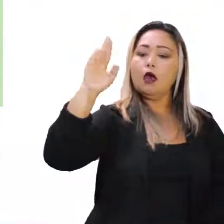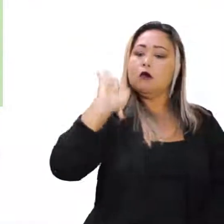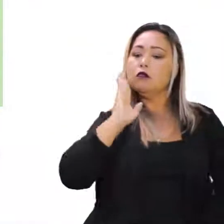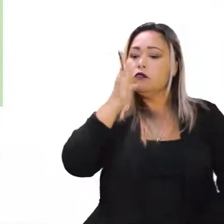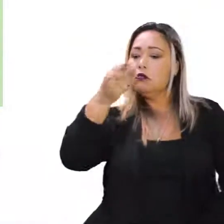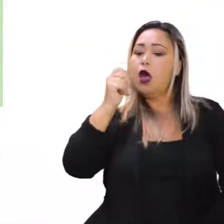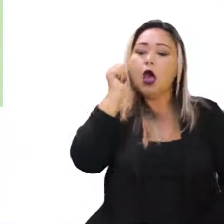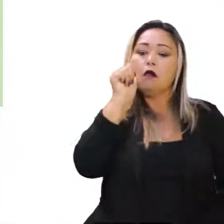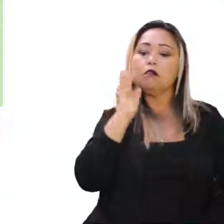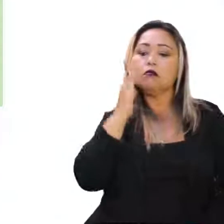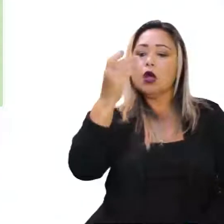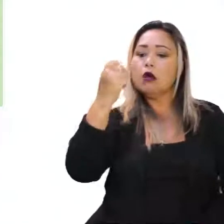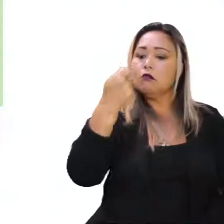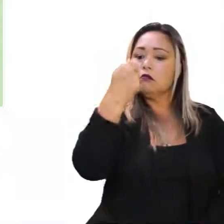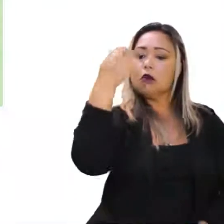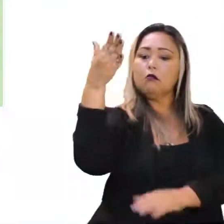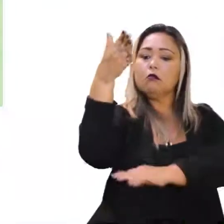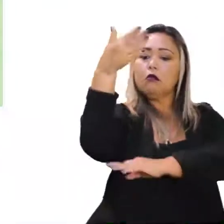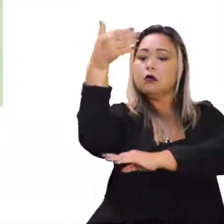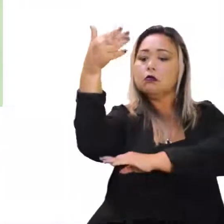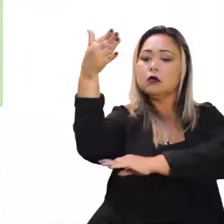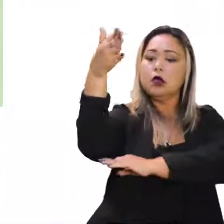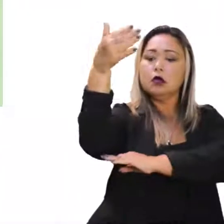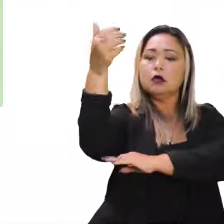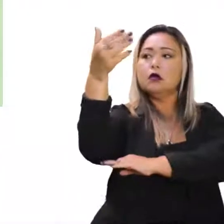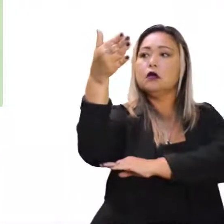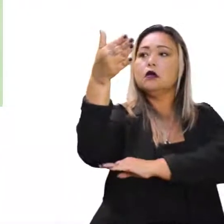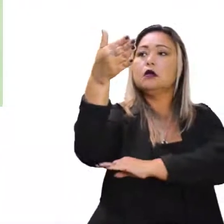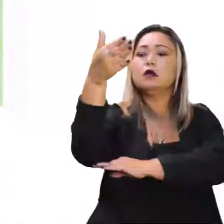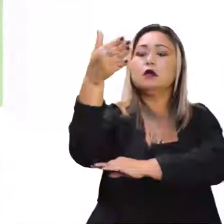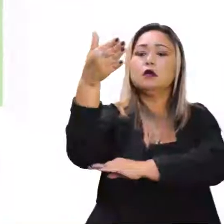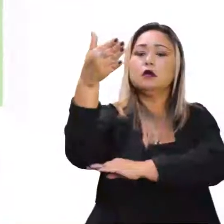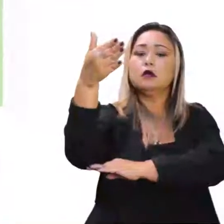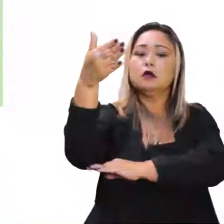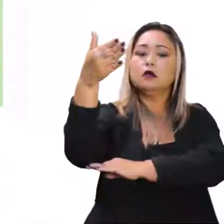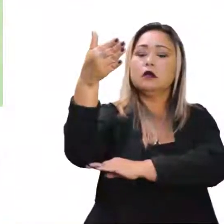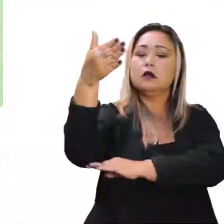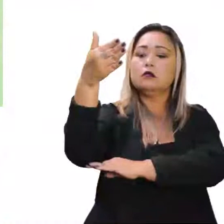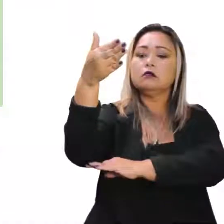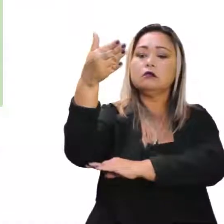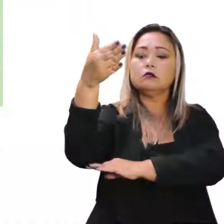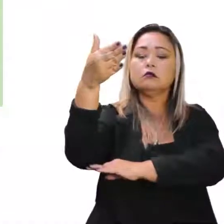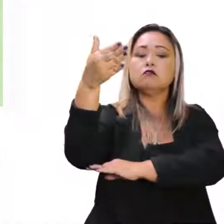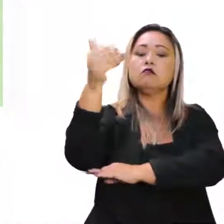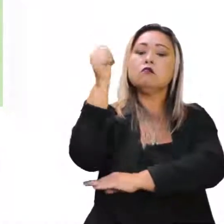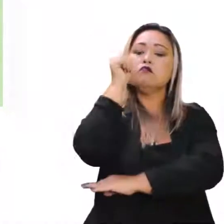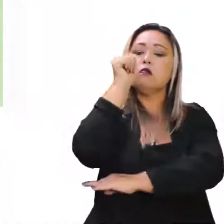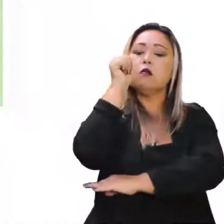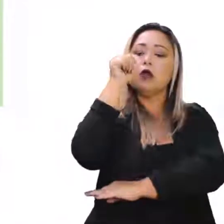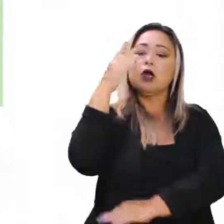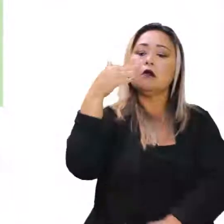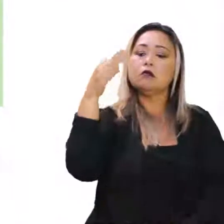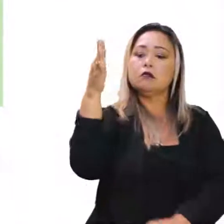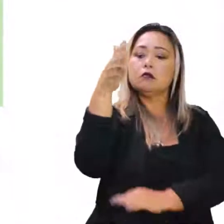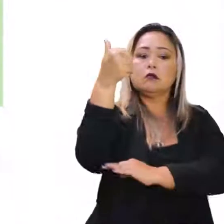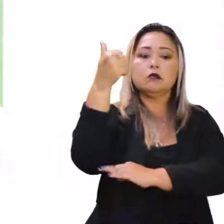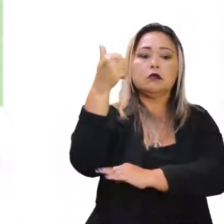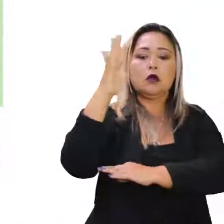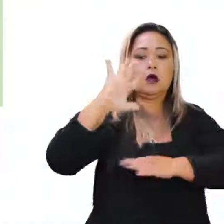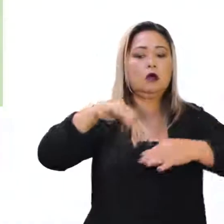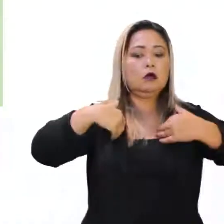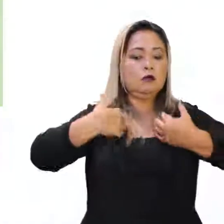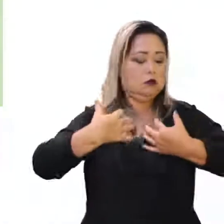centro ali, né, professor, com a bandeira da... com o centro lá, ele colocou a mulher com os